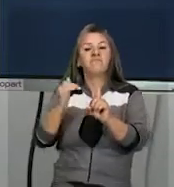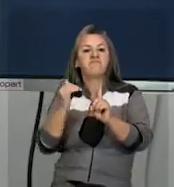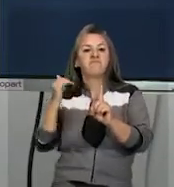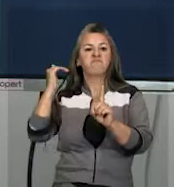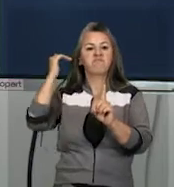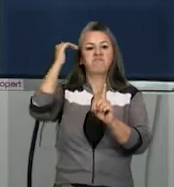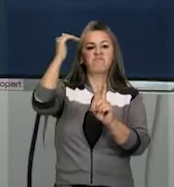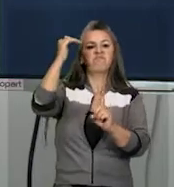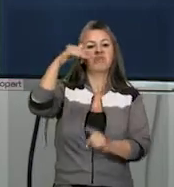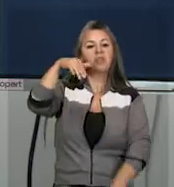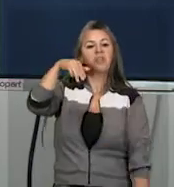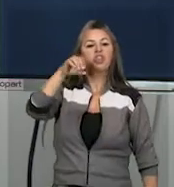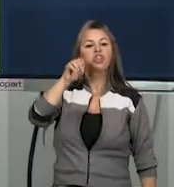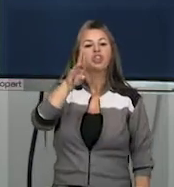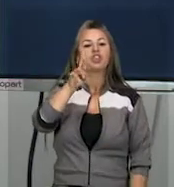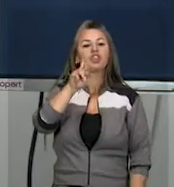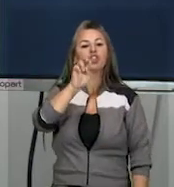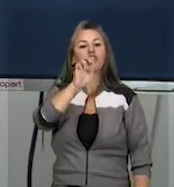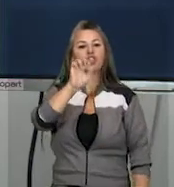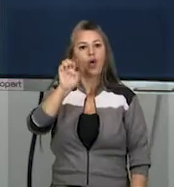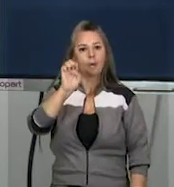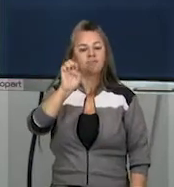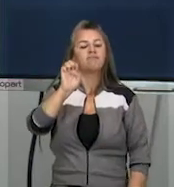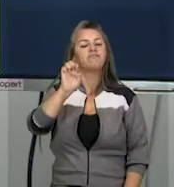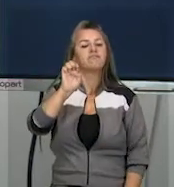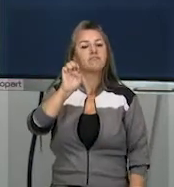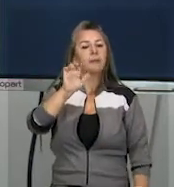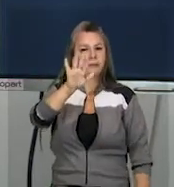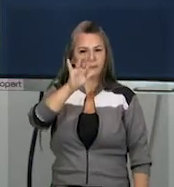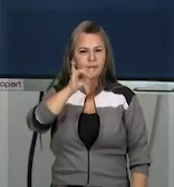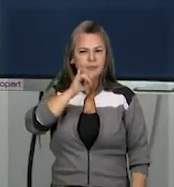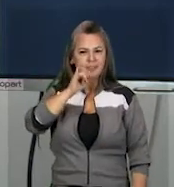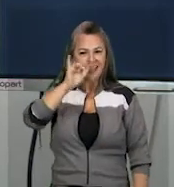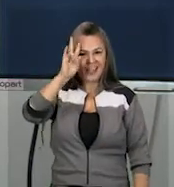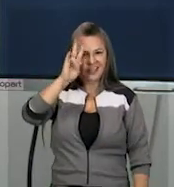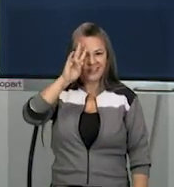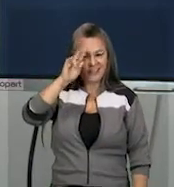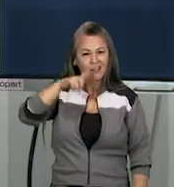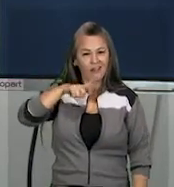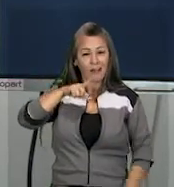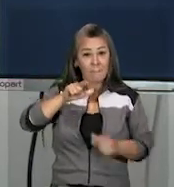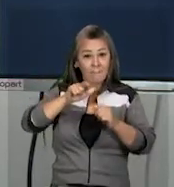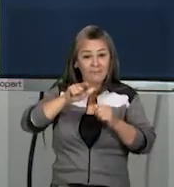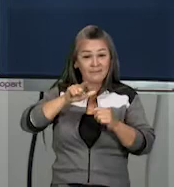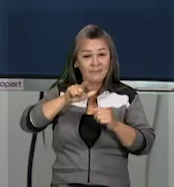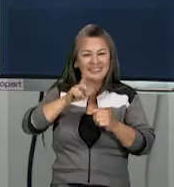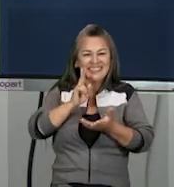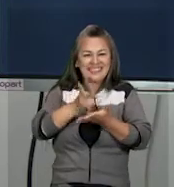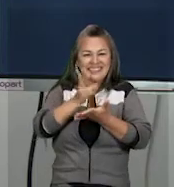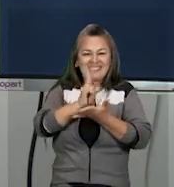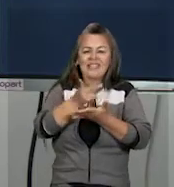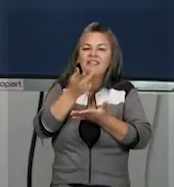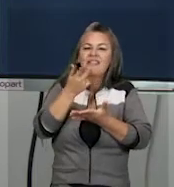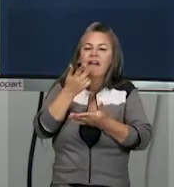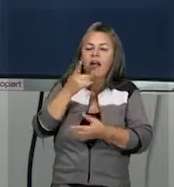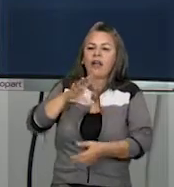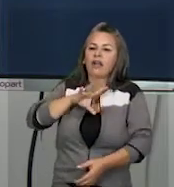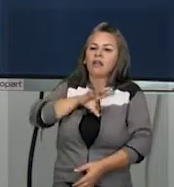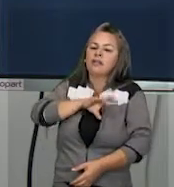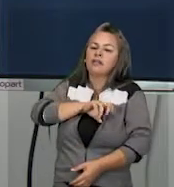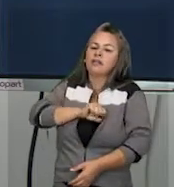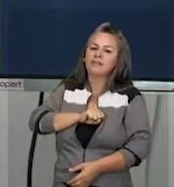leva as pessoas a agirem? As paixões, os sentimentos. Daí vem o drama, vem a tragédia. Porque os gregos diziam que